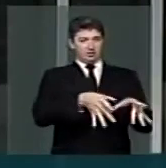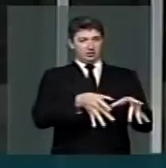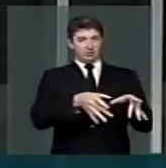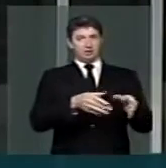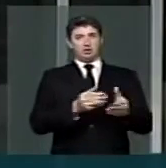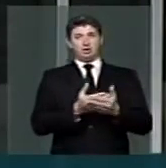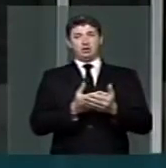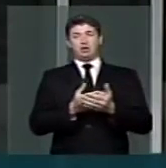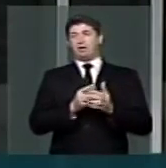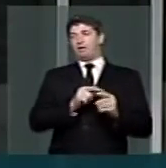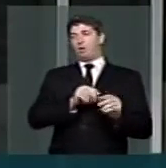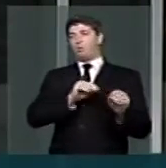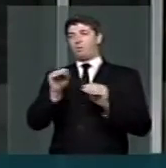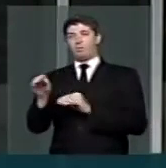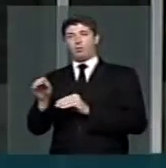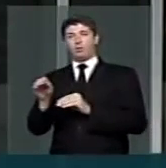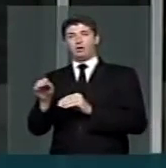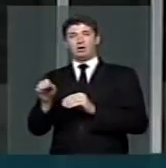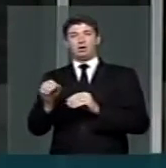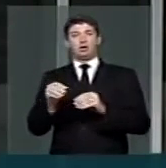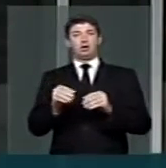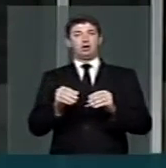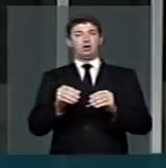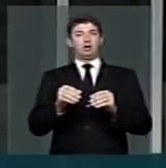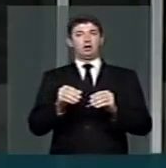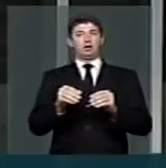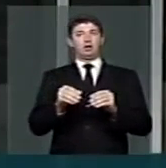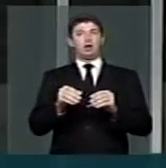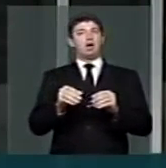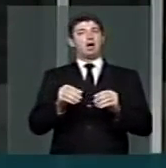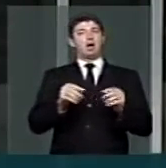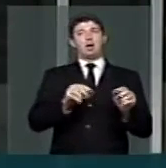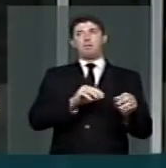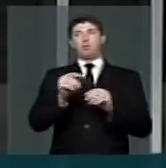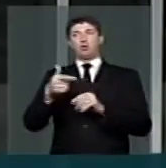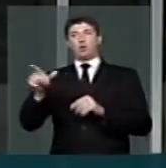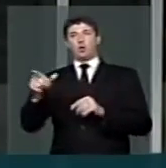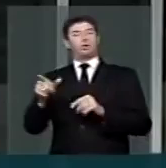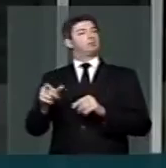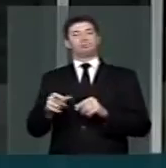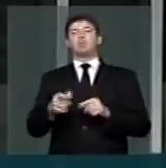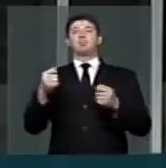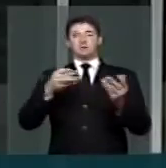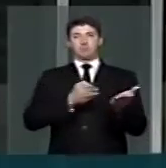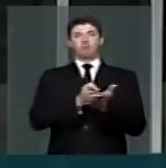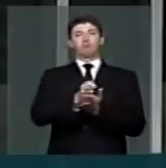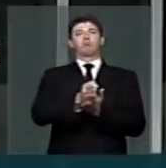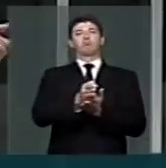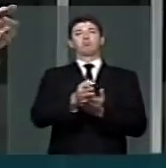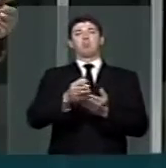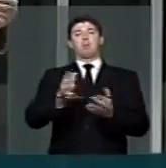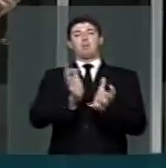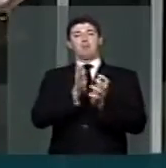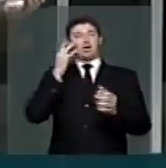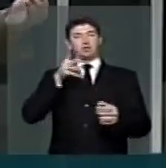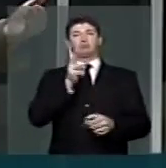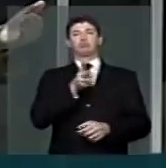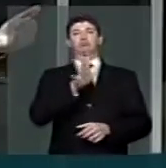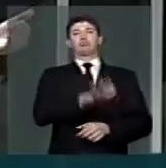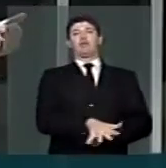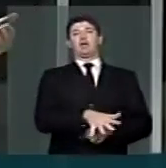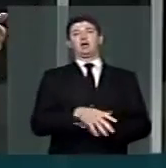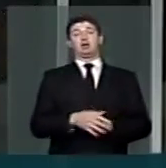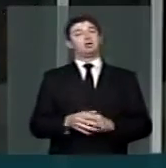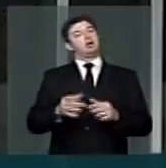perder o mandato? Eu não concordo. Acho que deve haver a fidelidade partidária. Evidente, o tempo não me